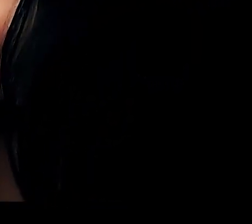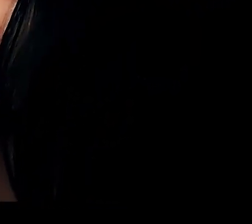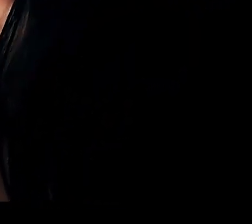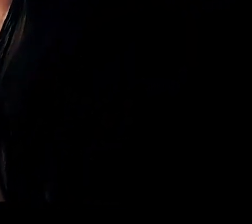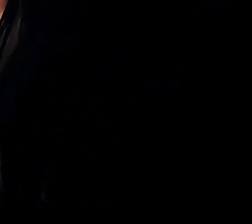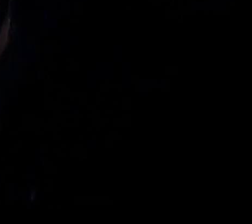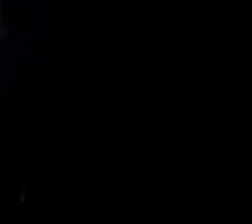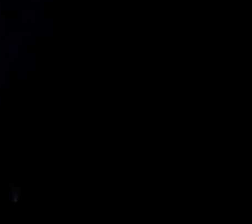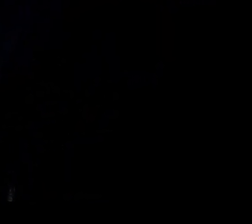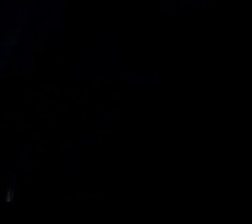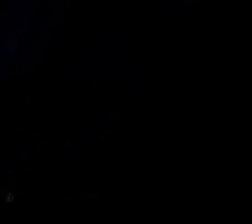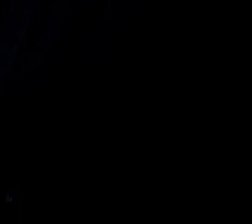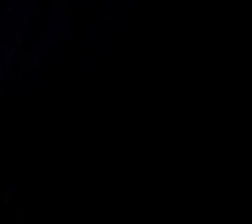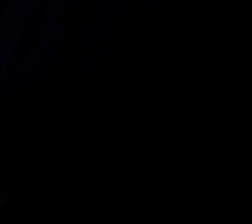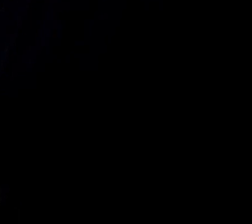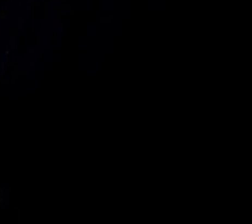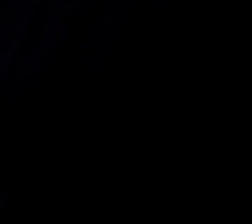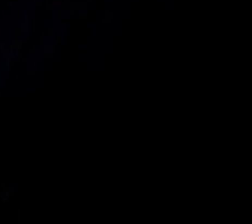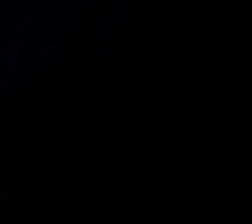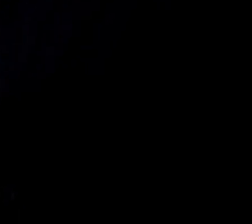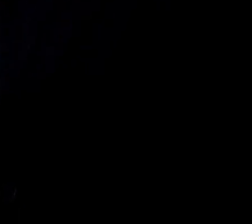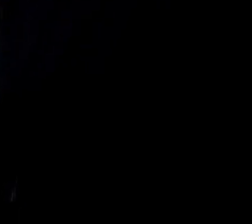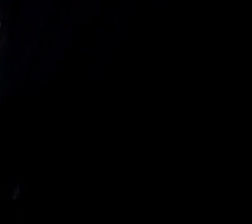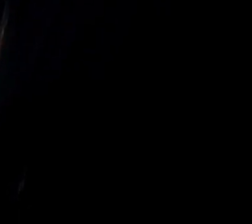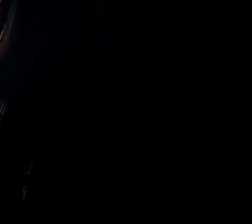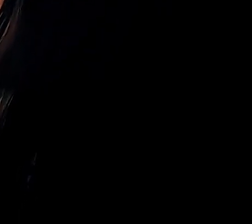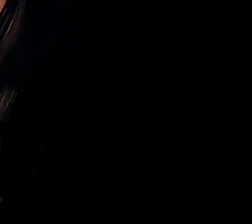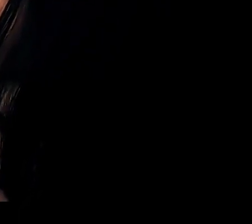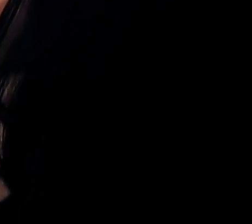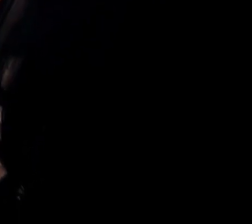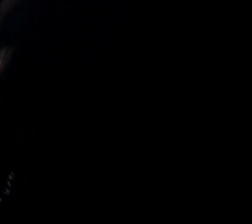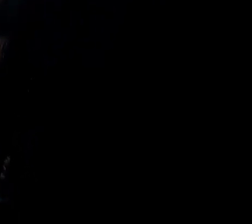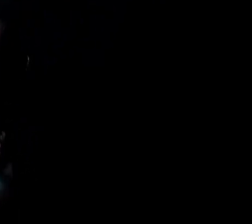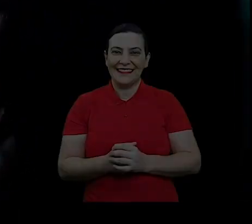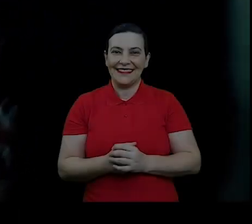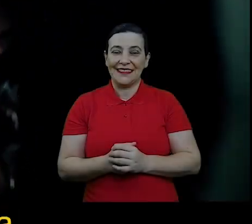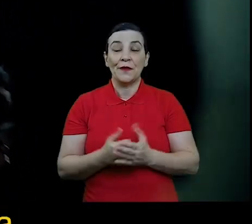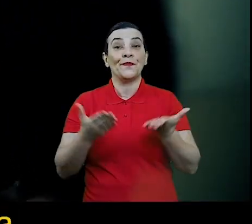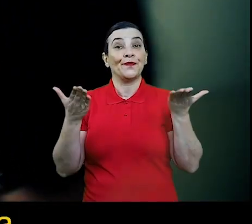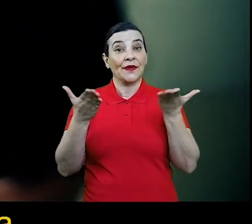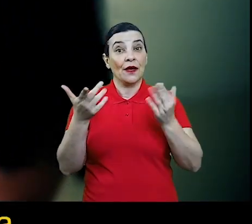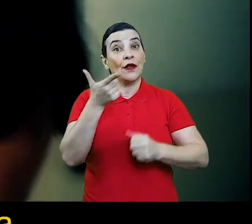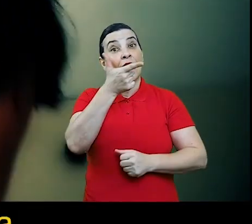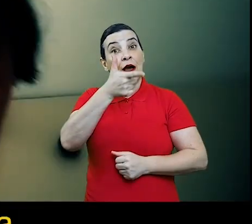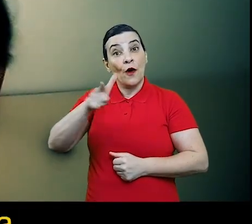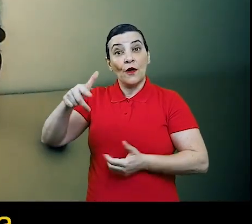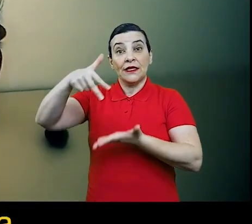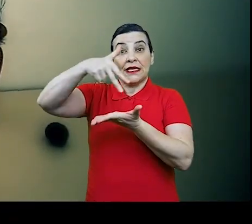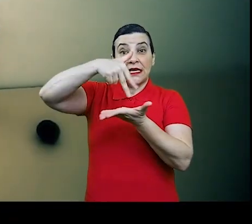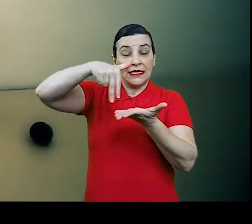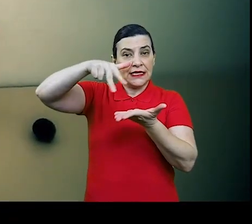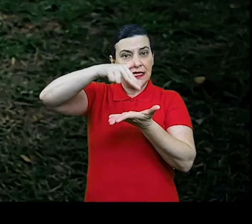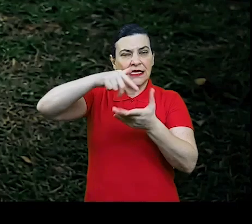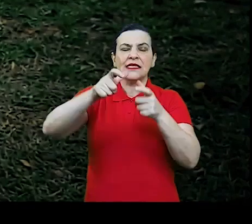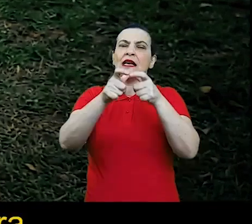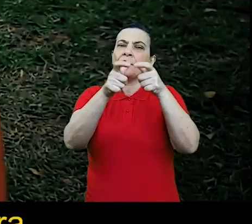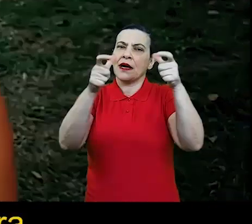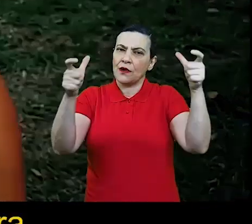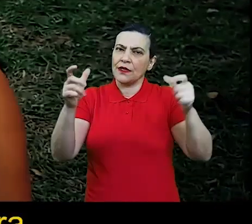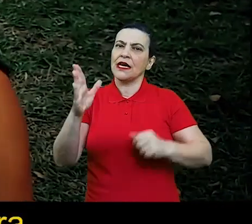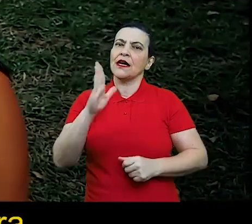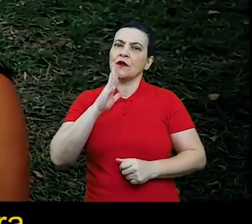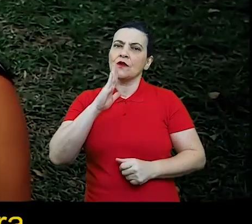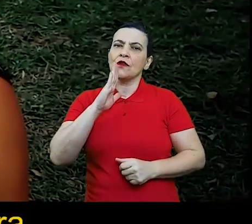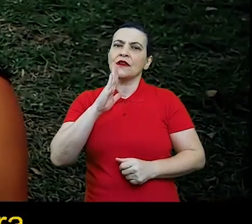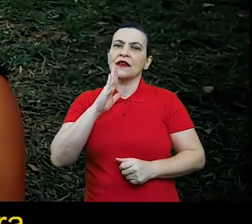A Agora eu vou falar de uma outra dança que é bastante conhecida